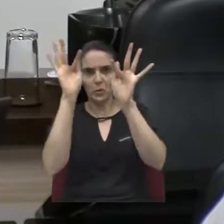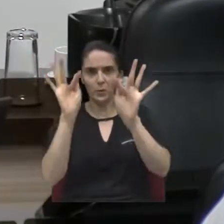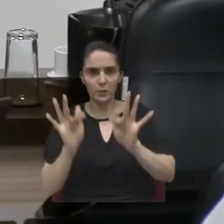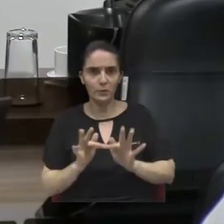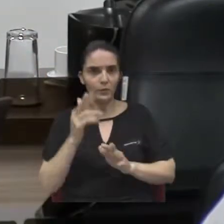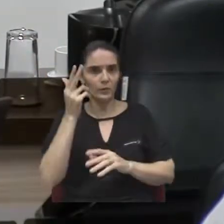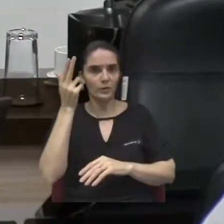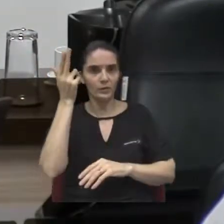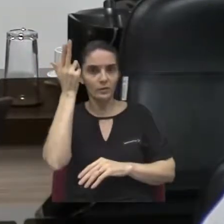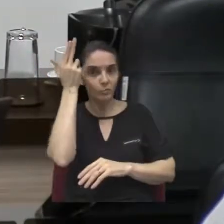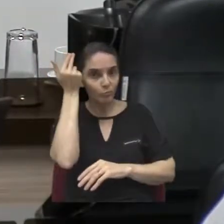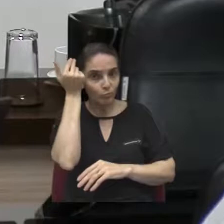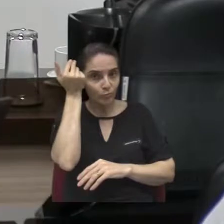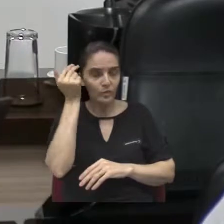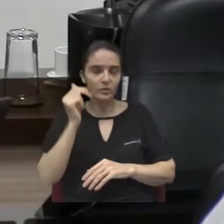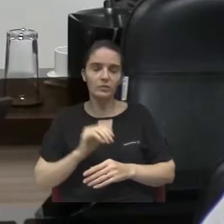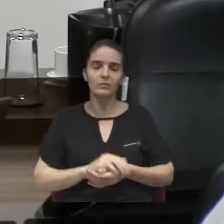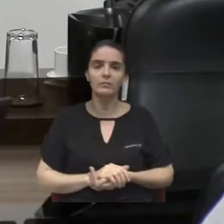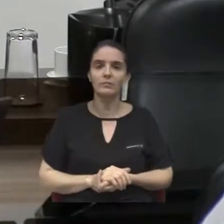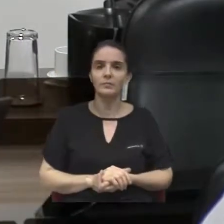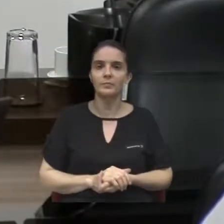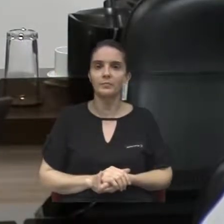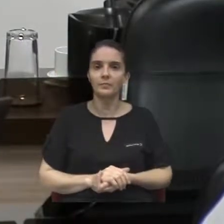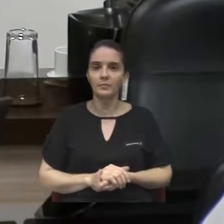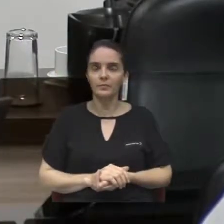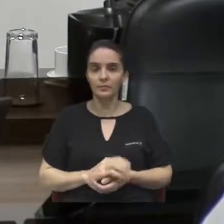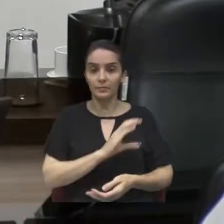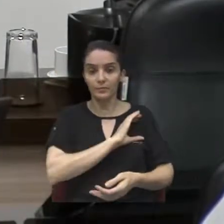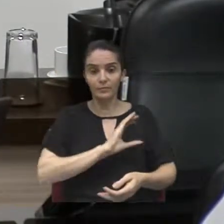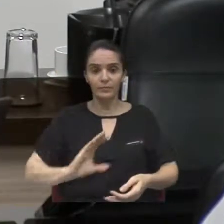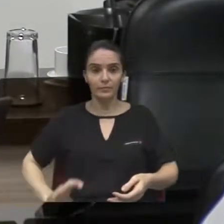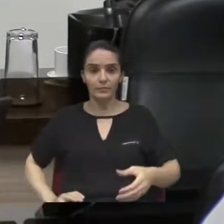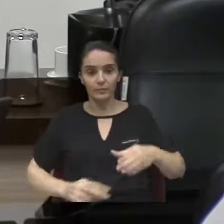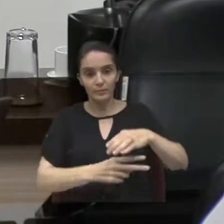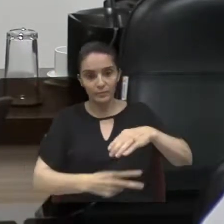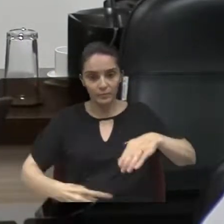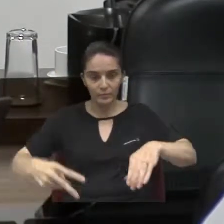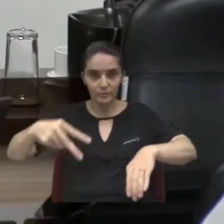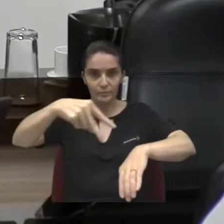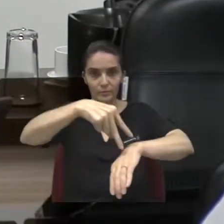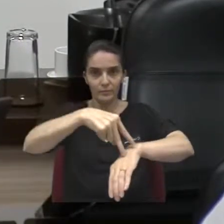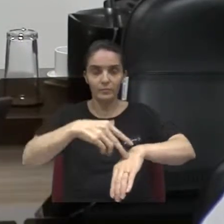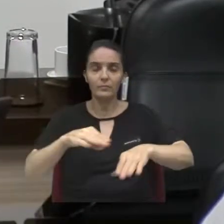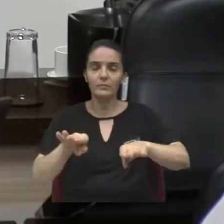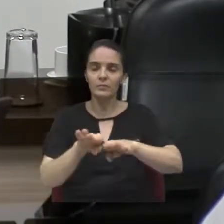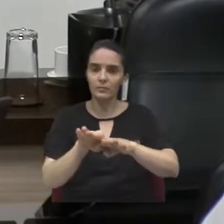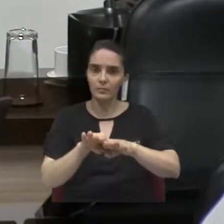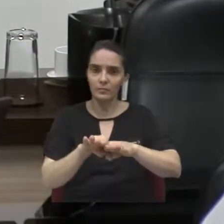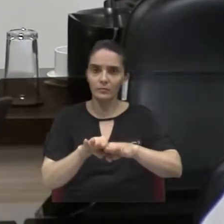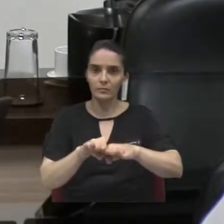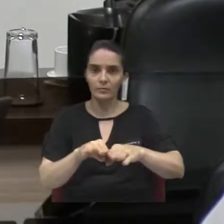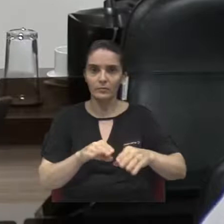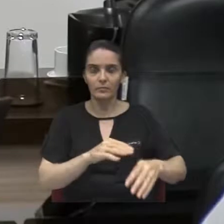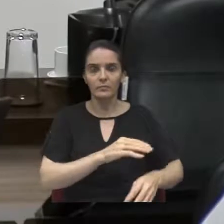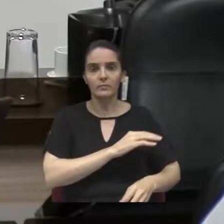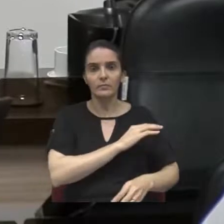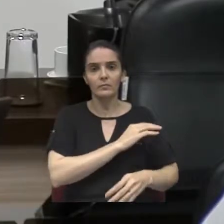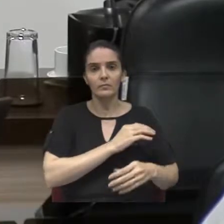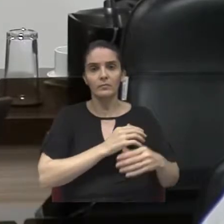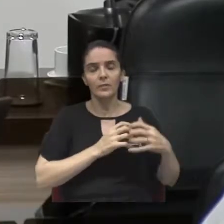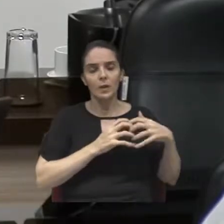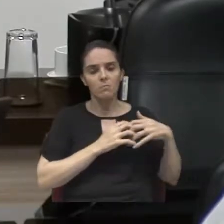o Cristo ressuscitado possa ressuscitar também dentro dos nossos corações. Mas vamos falar de Bolsa de